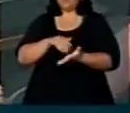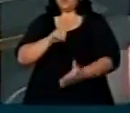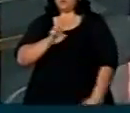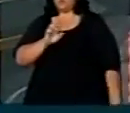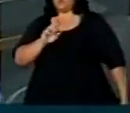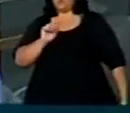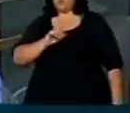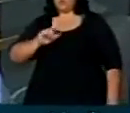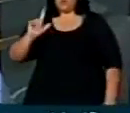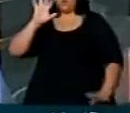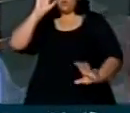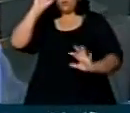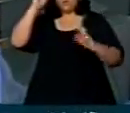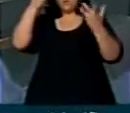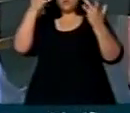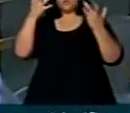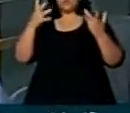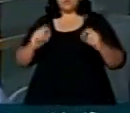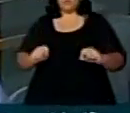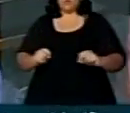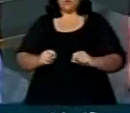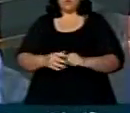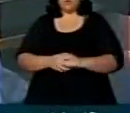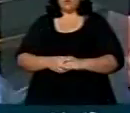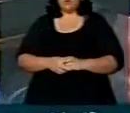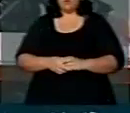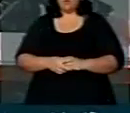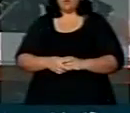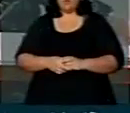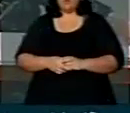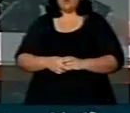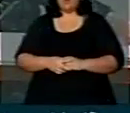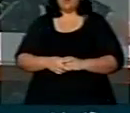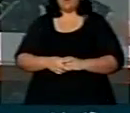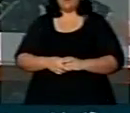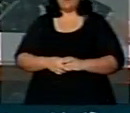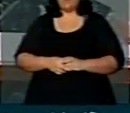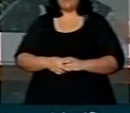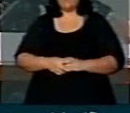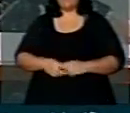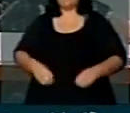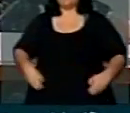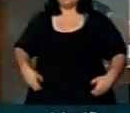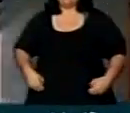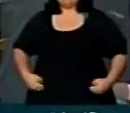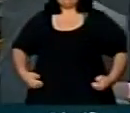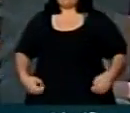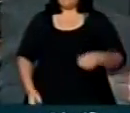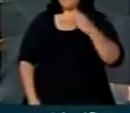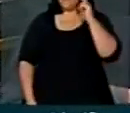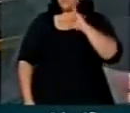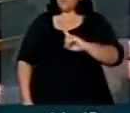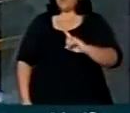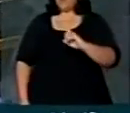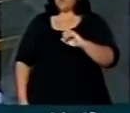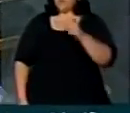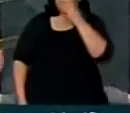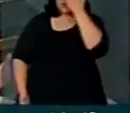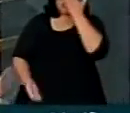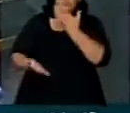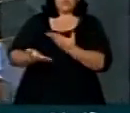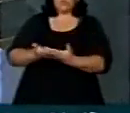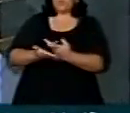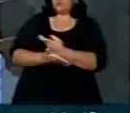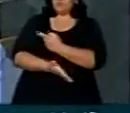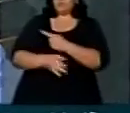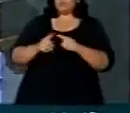ceder ao Senado esse jovem diplomata. Eu não quero acreditar que isso aconteça, mas como isso